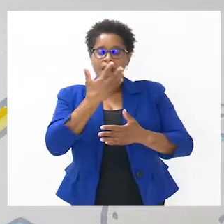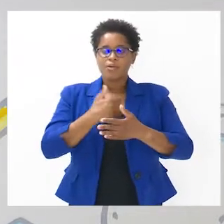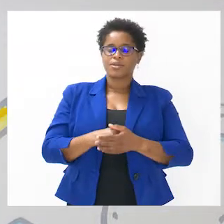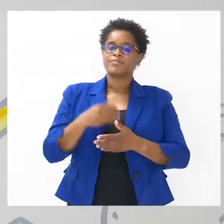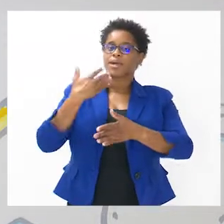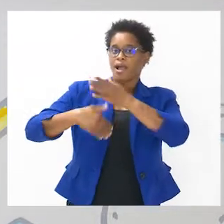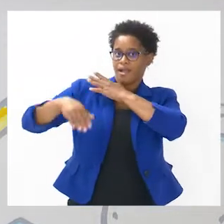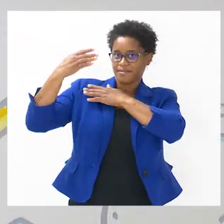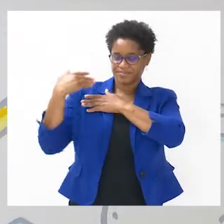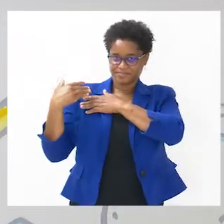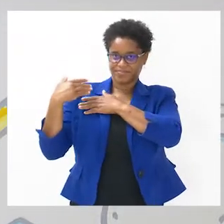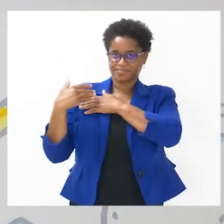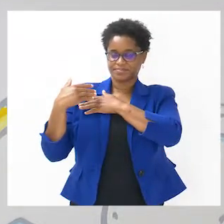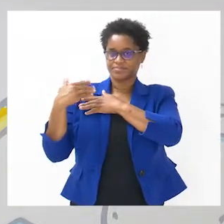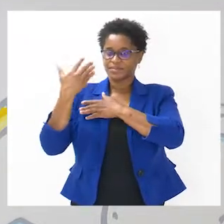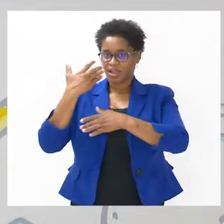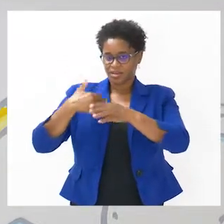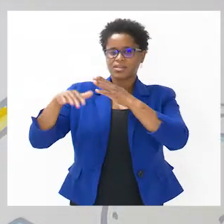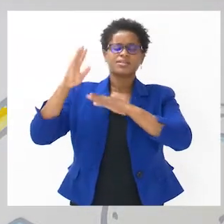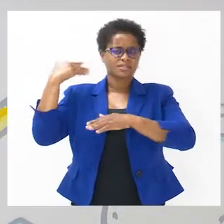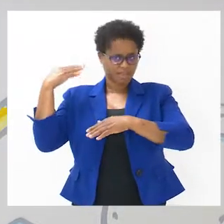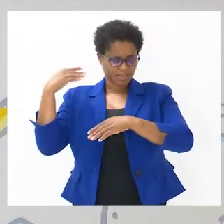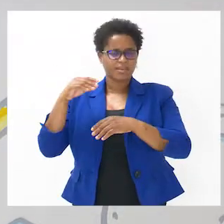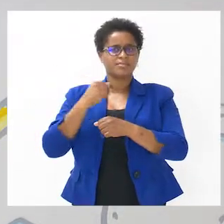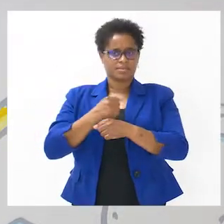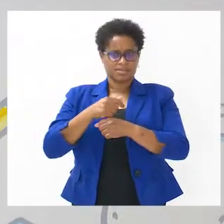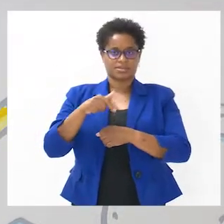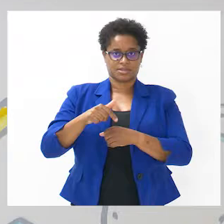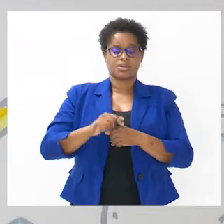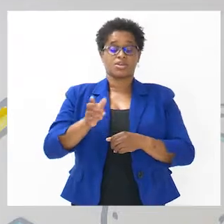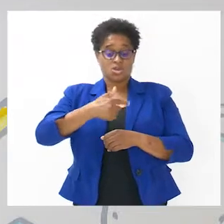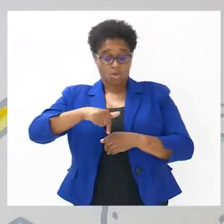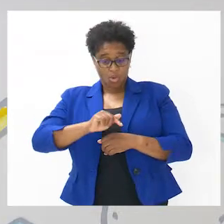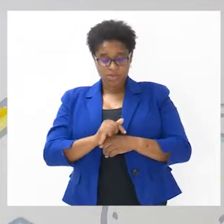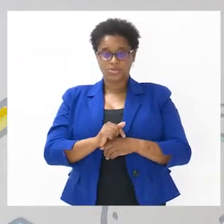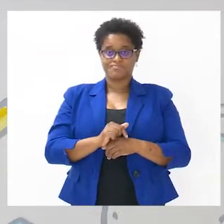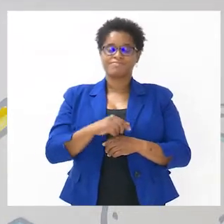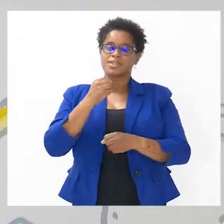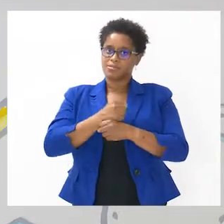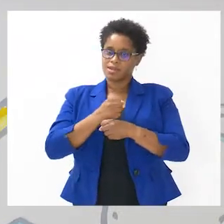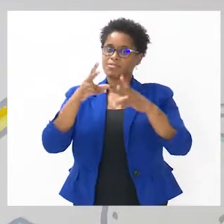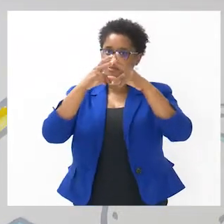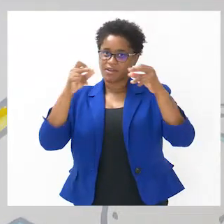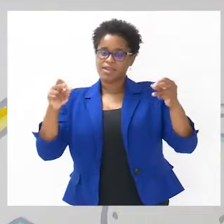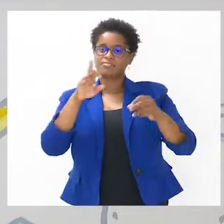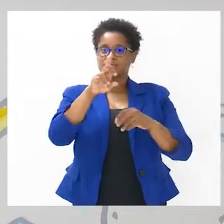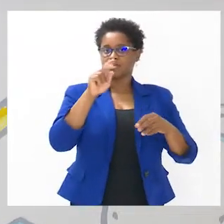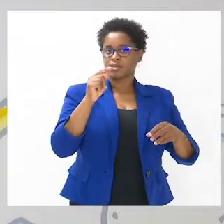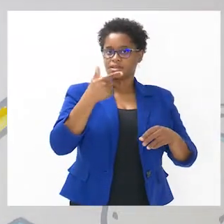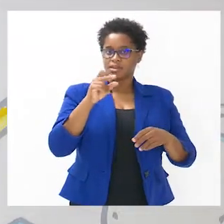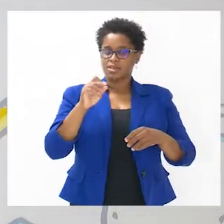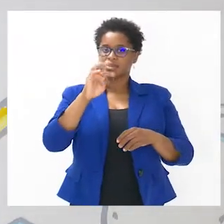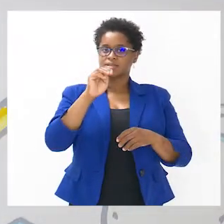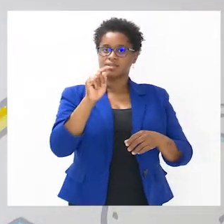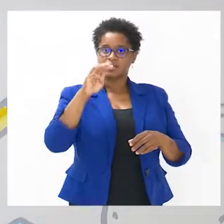Na aula anterior, nas outras aulas que já vimos, não é? Nós trabalhamos conceito de